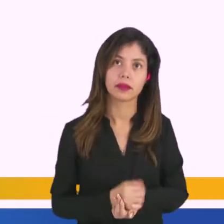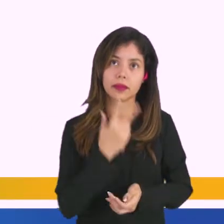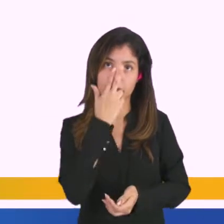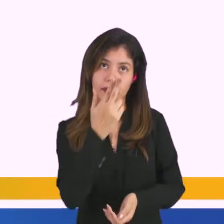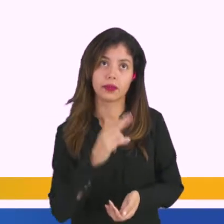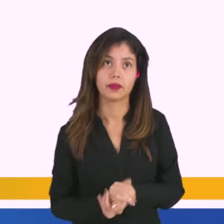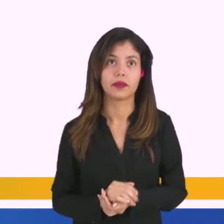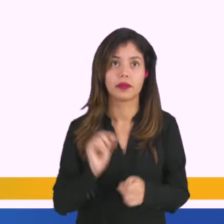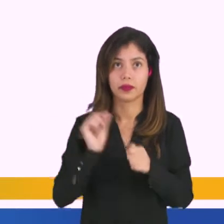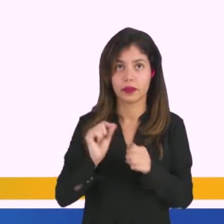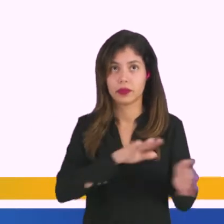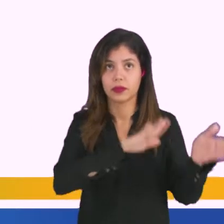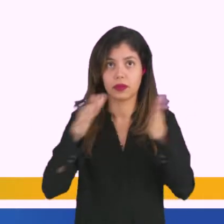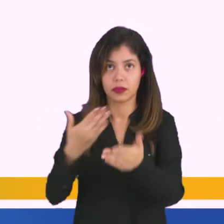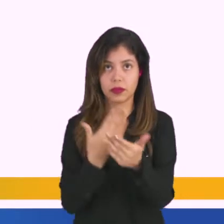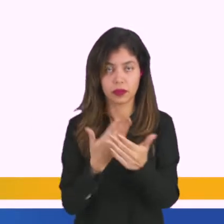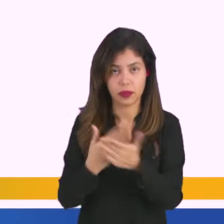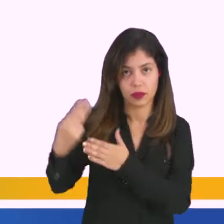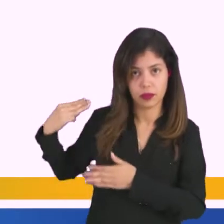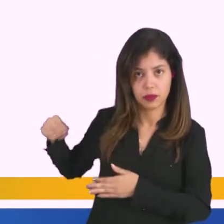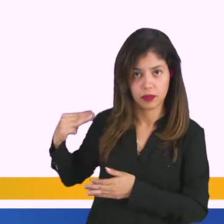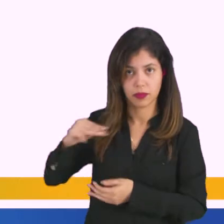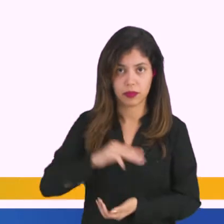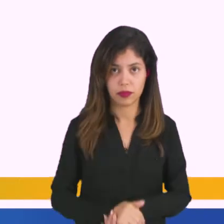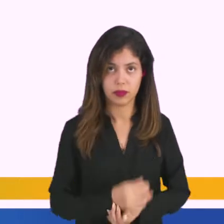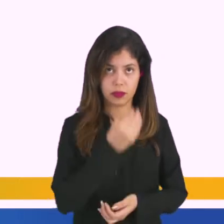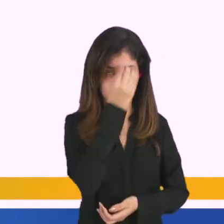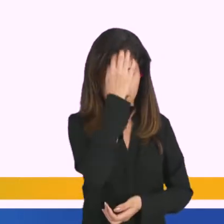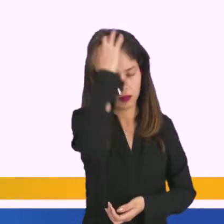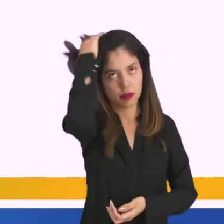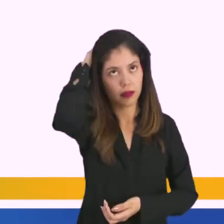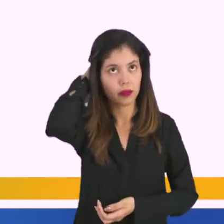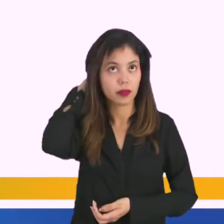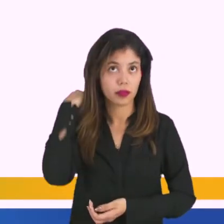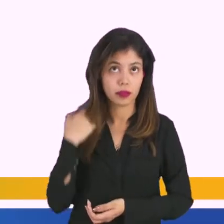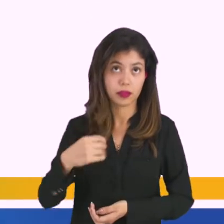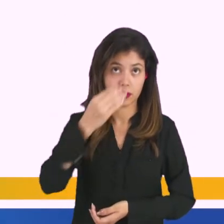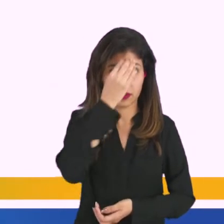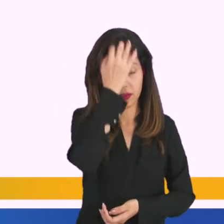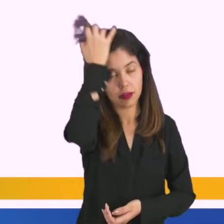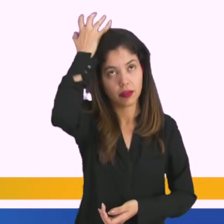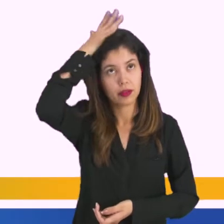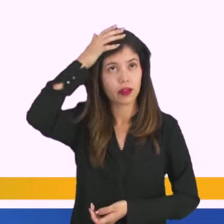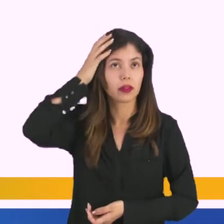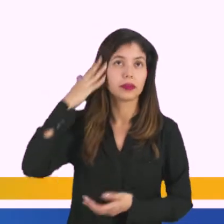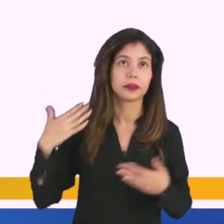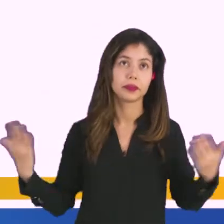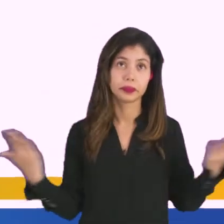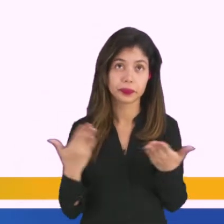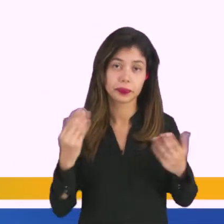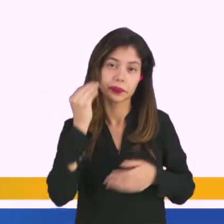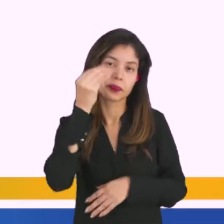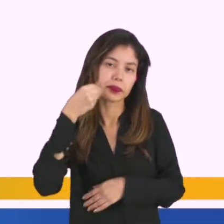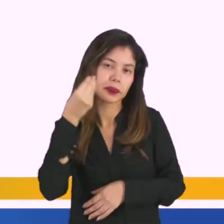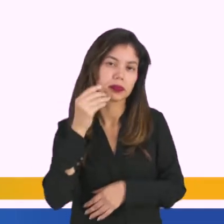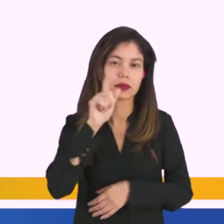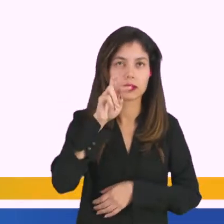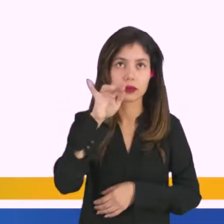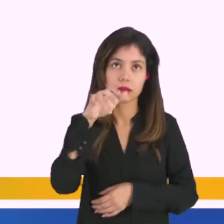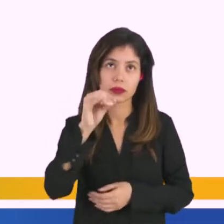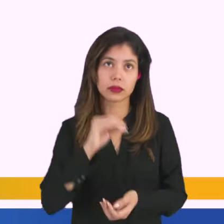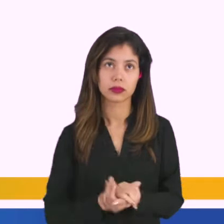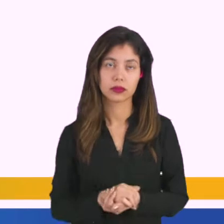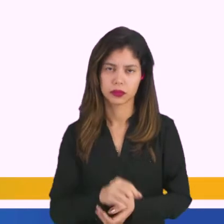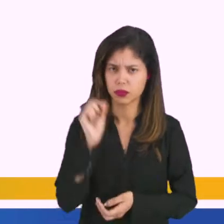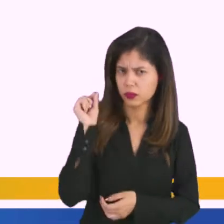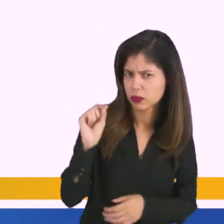que pareça, faz parte dos estudos dessa área da matemática. Então, vamos falar agora sobre experimento aleatório,